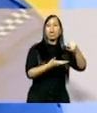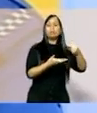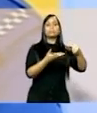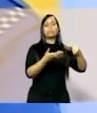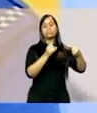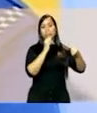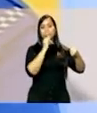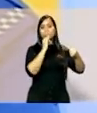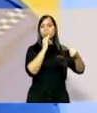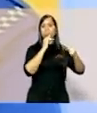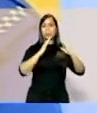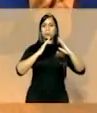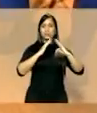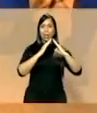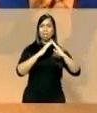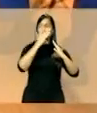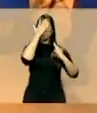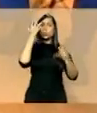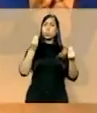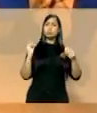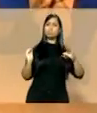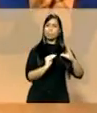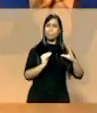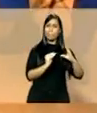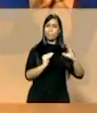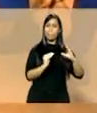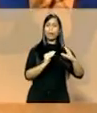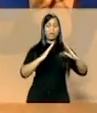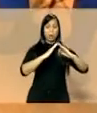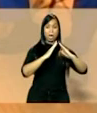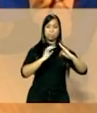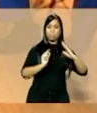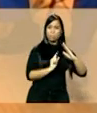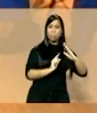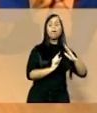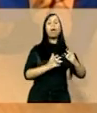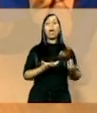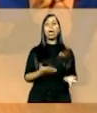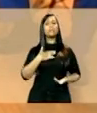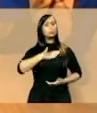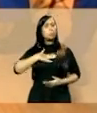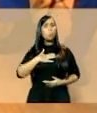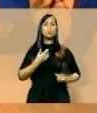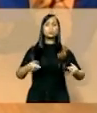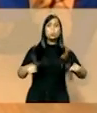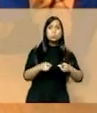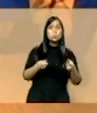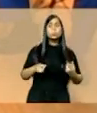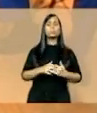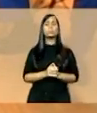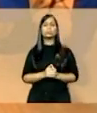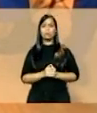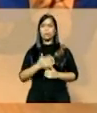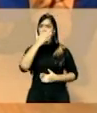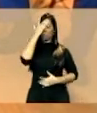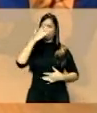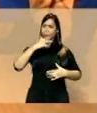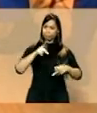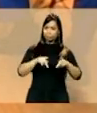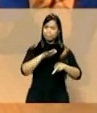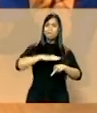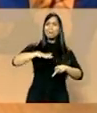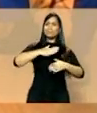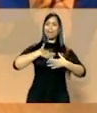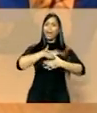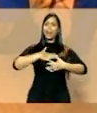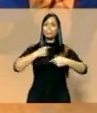tem como se fosse uma república. Né? Isso, de muitos cortadores de cana. Sim. E eles gostam muito de música. O povo alegre, o nordestino é